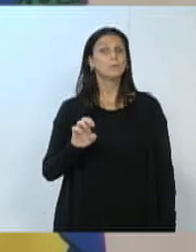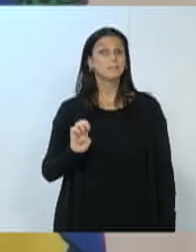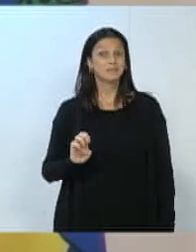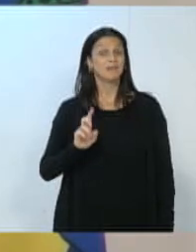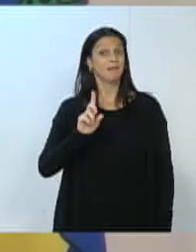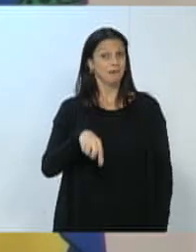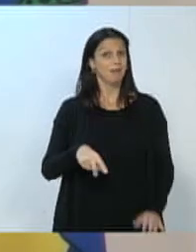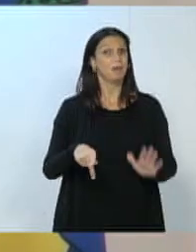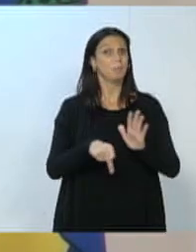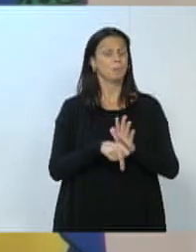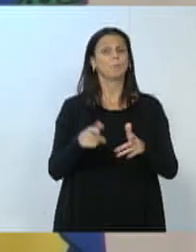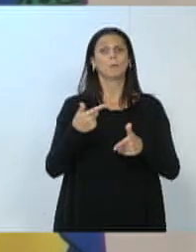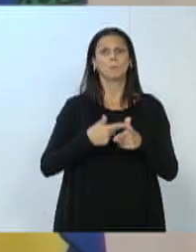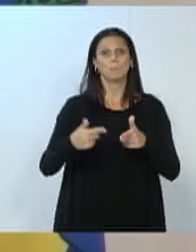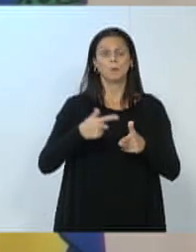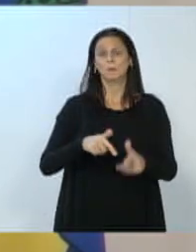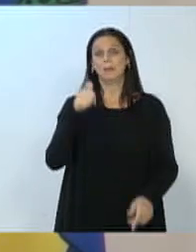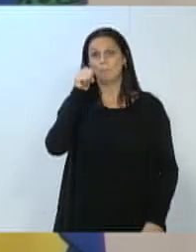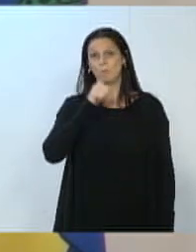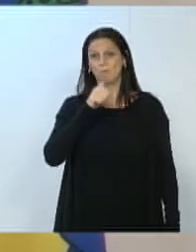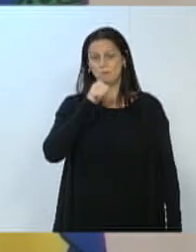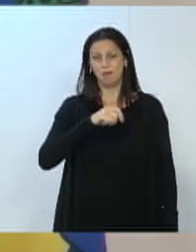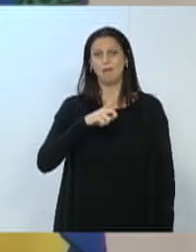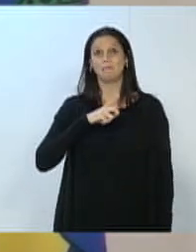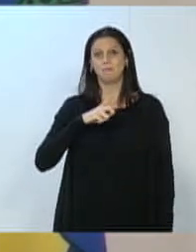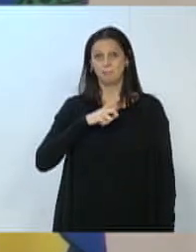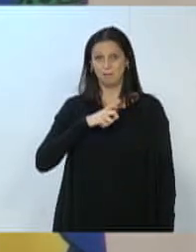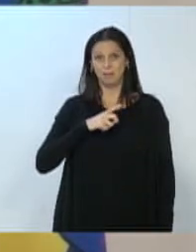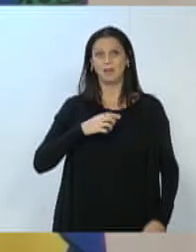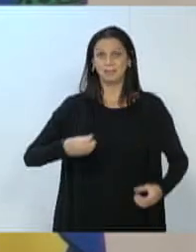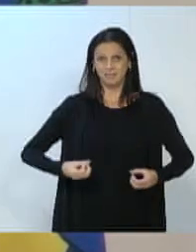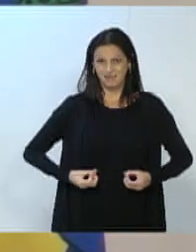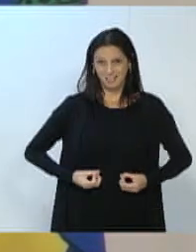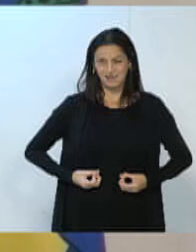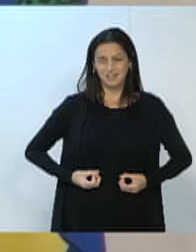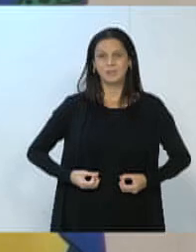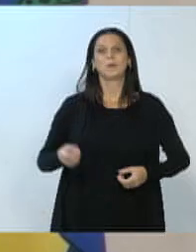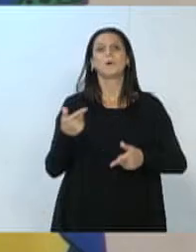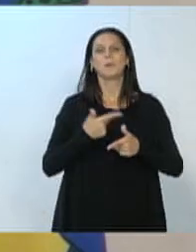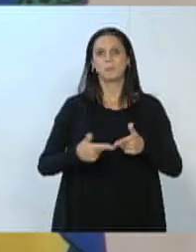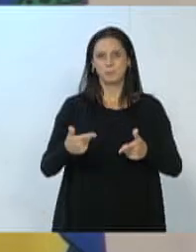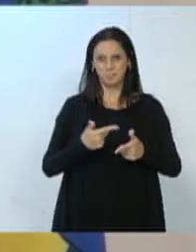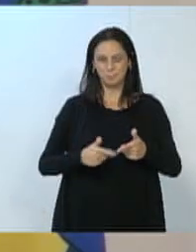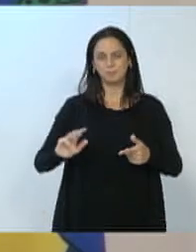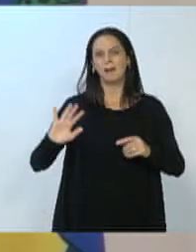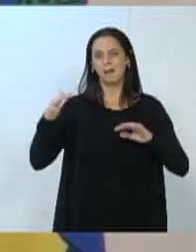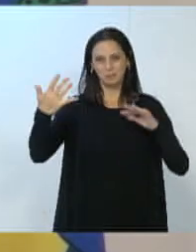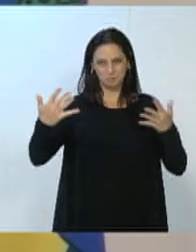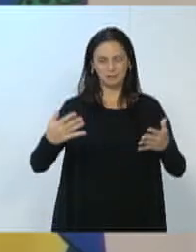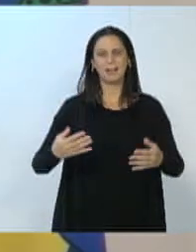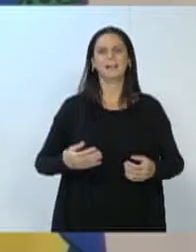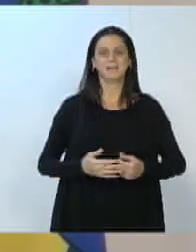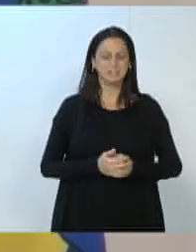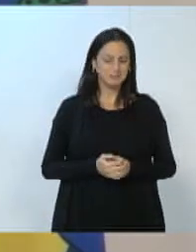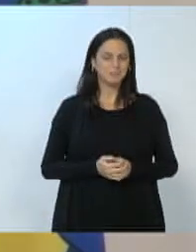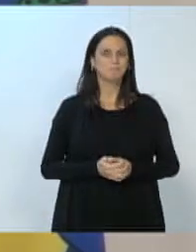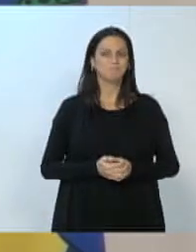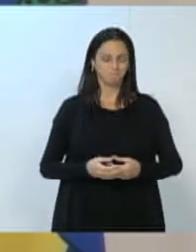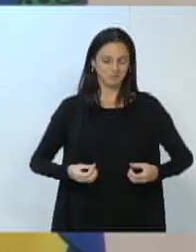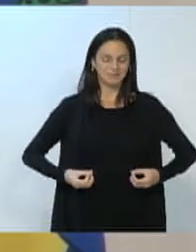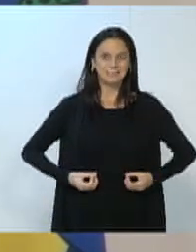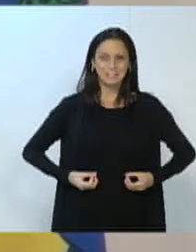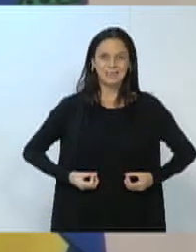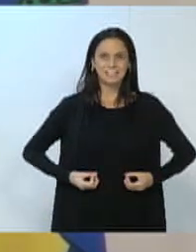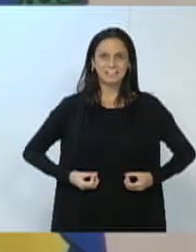condição ginecológica caracterizado pela presença de um tecido no endométrio que ele acaba se